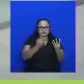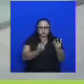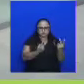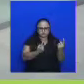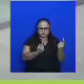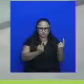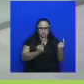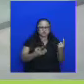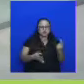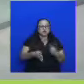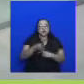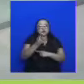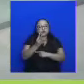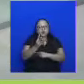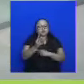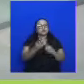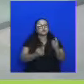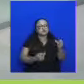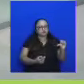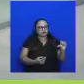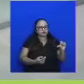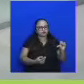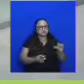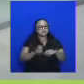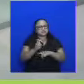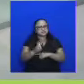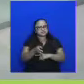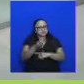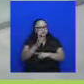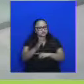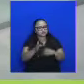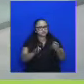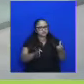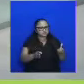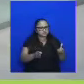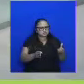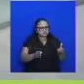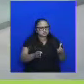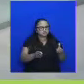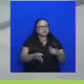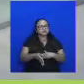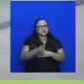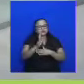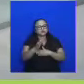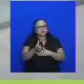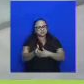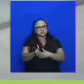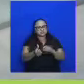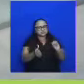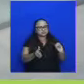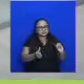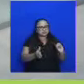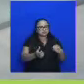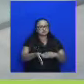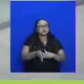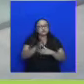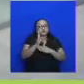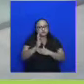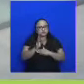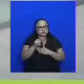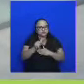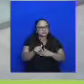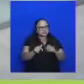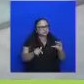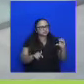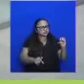1. Coluna 4, 9. Coluna 5, 6. Coluna 6, 0. E coluna